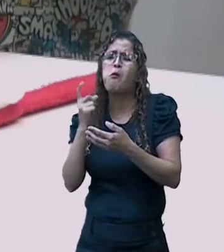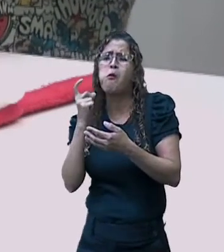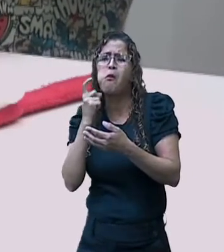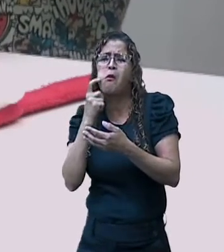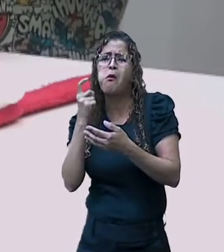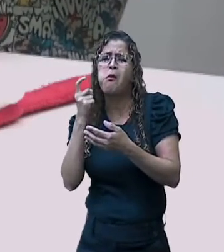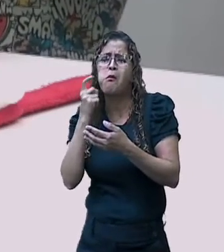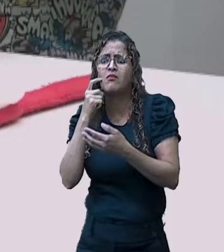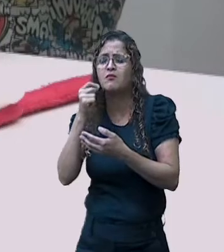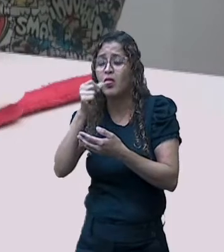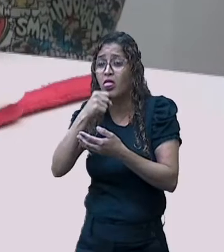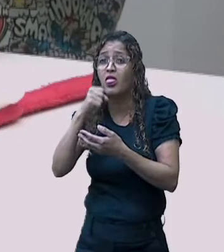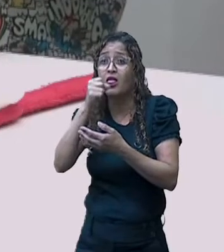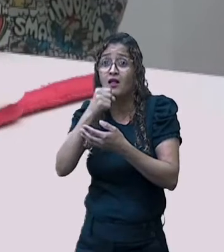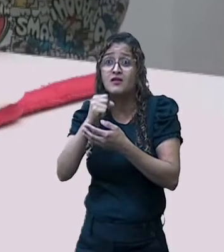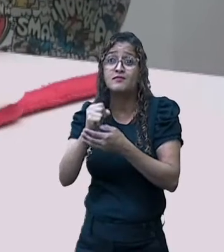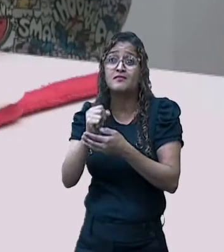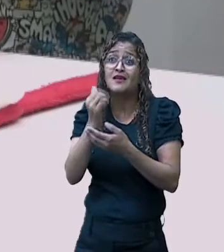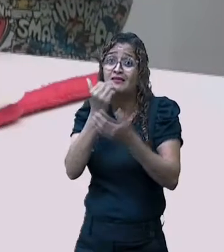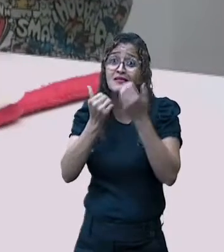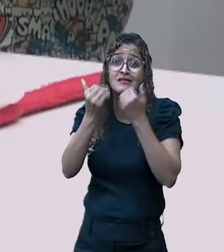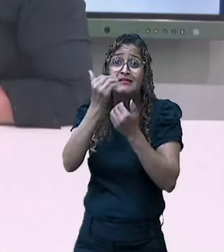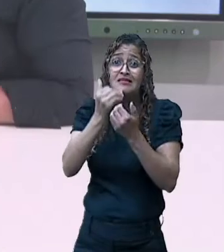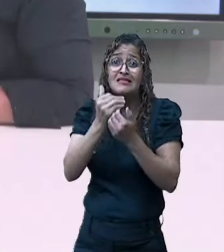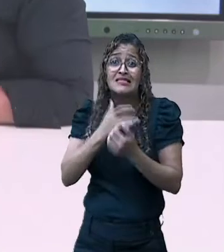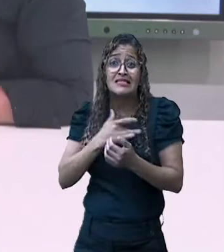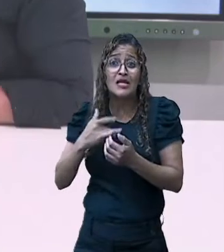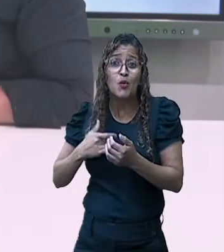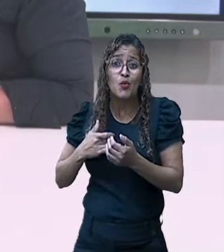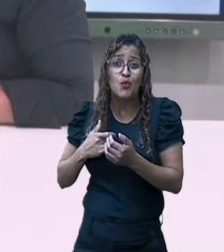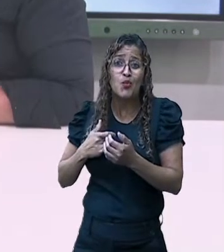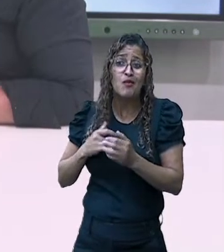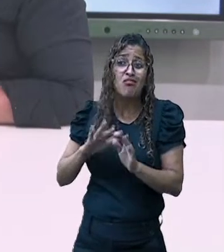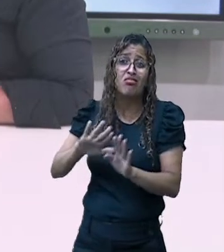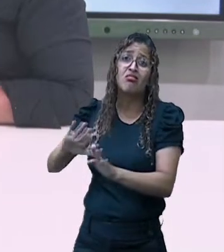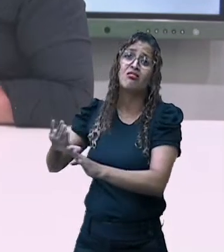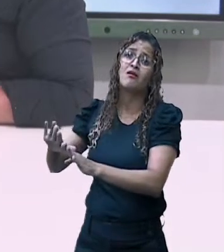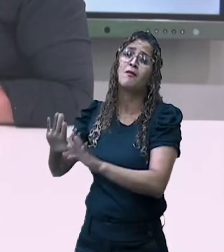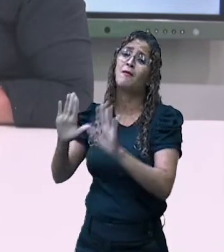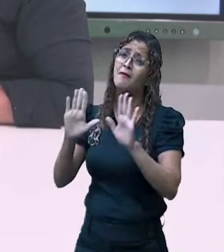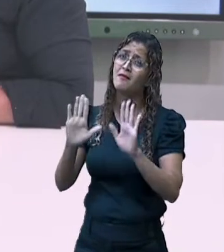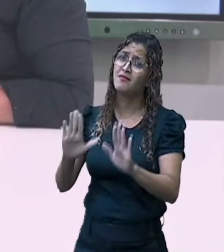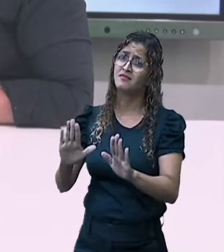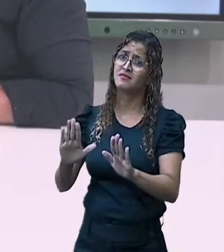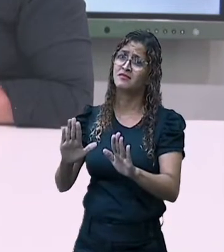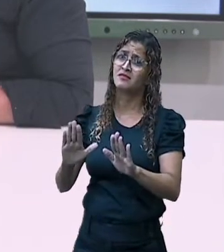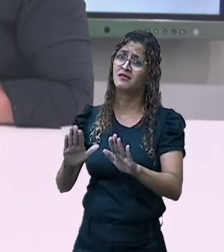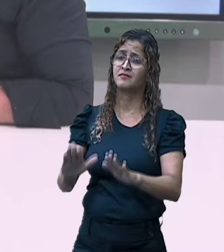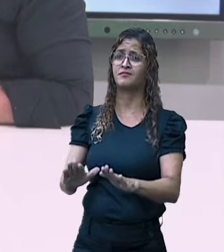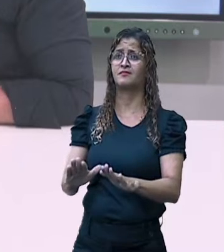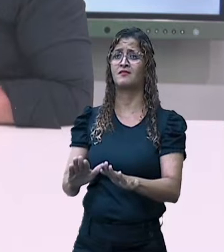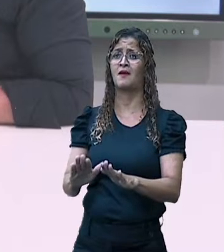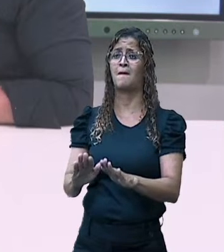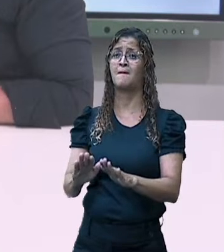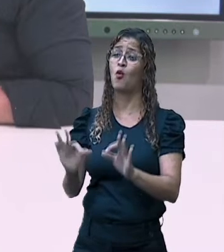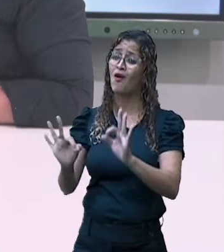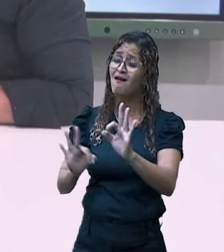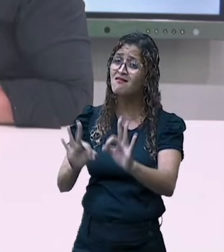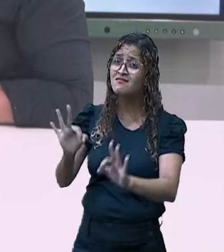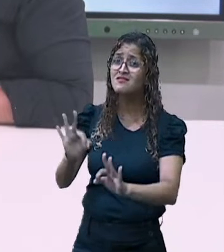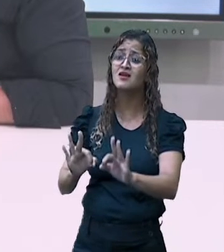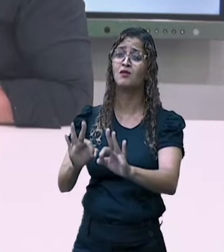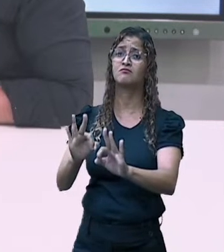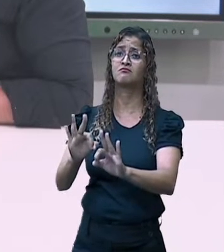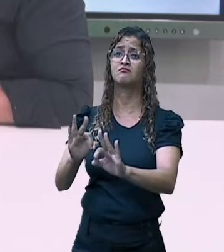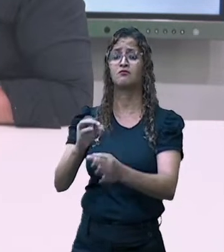pirulito. Então, esses alimentos aqui podem ser consumidos, mas a gente tem que ter cuidado com a quantidade